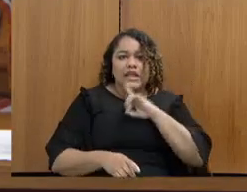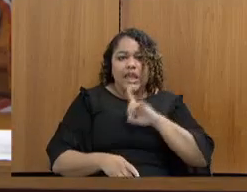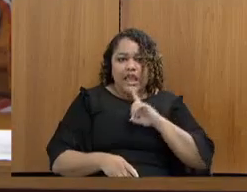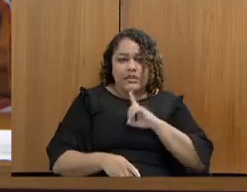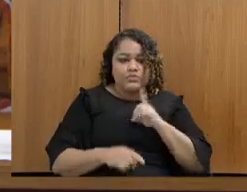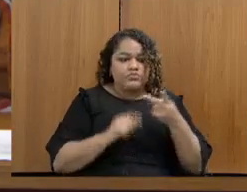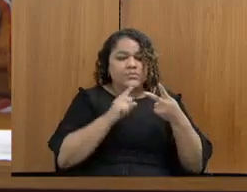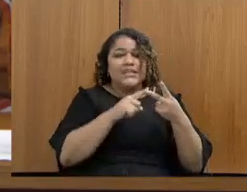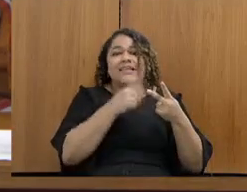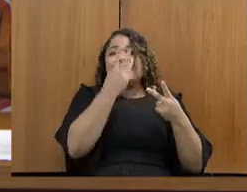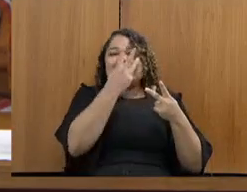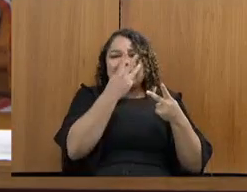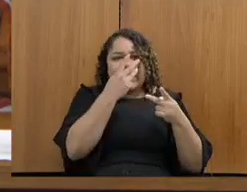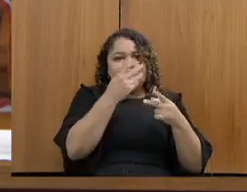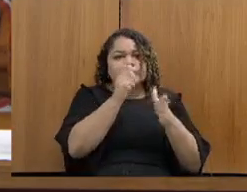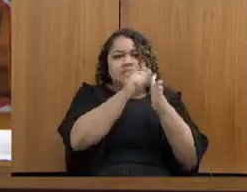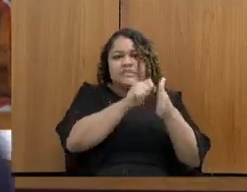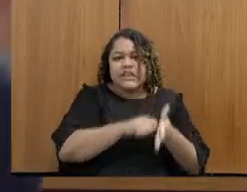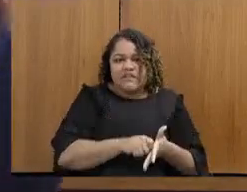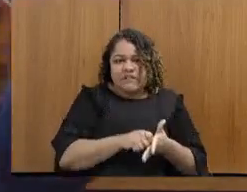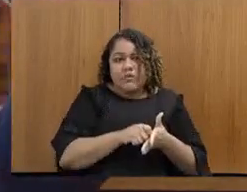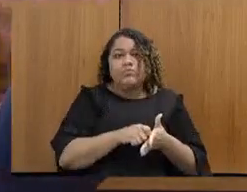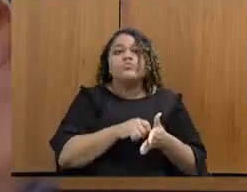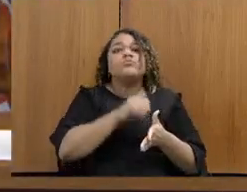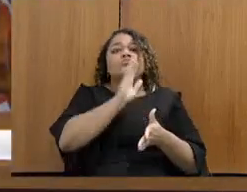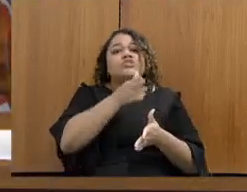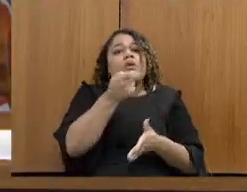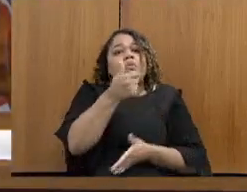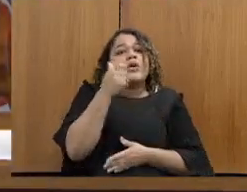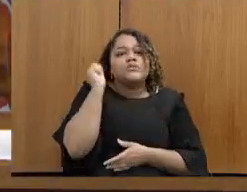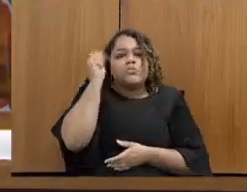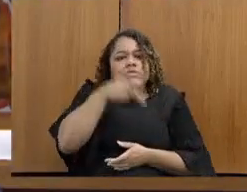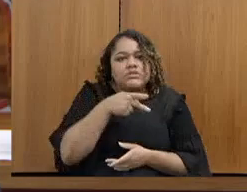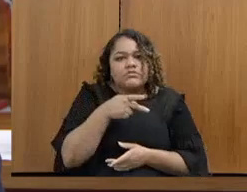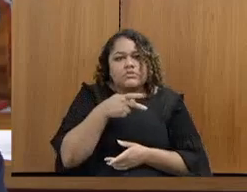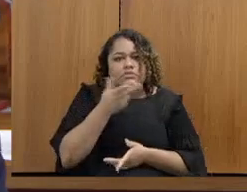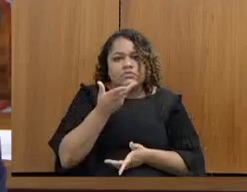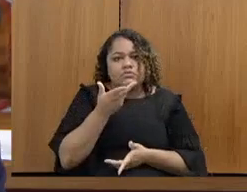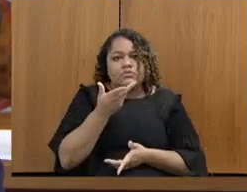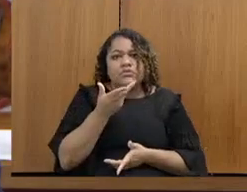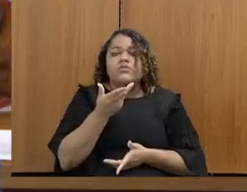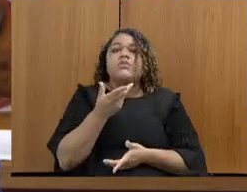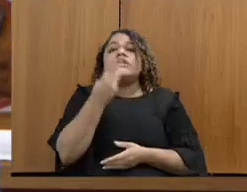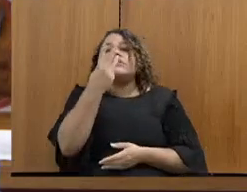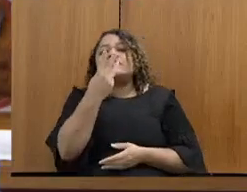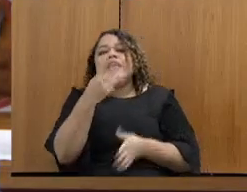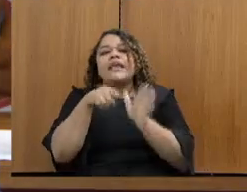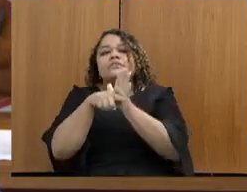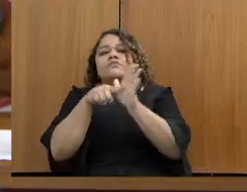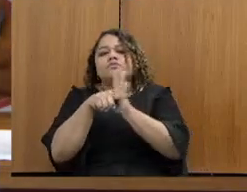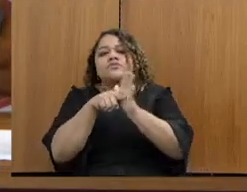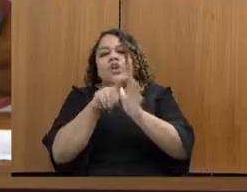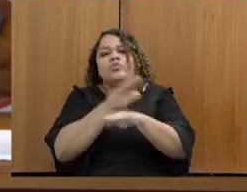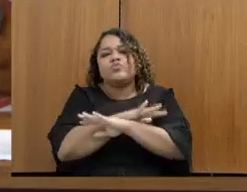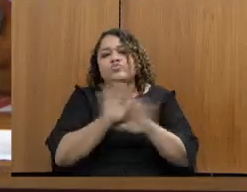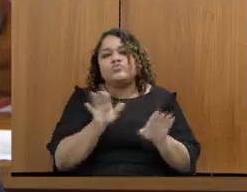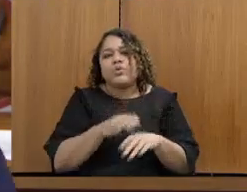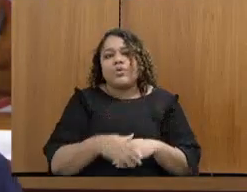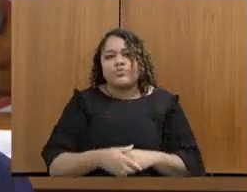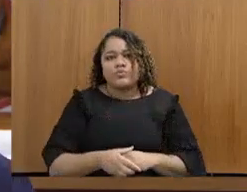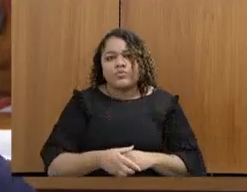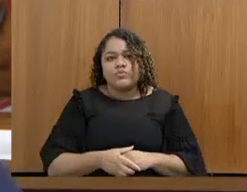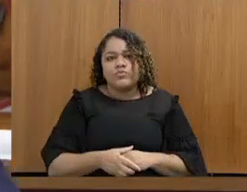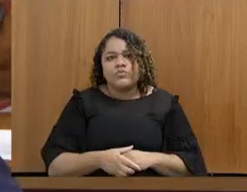o outro já passou em outro concurso e um outro que vai ficar lá que tá desesperado já e três investigadores polícia velho então é muito